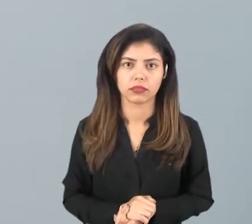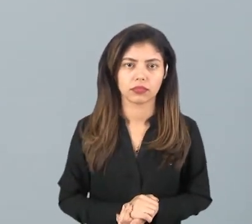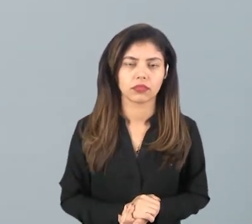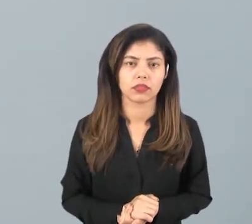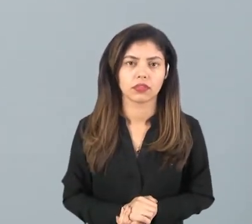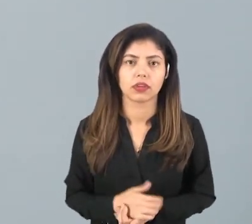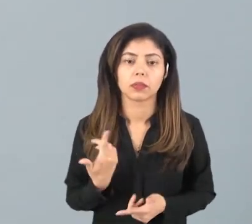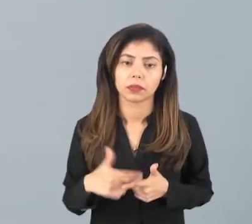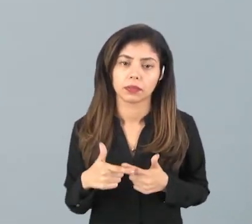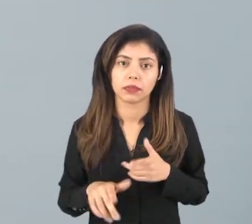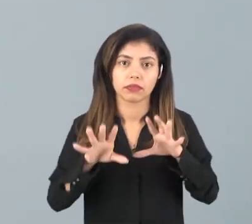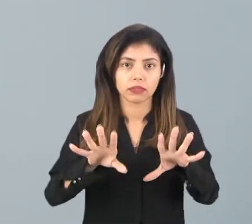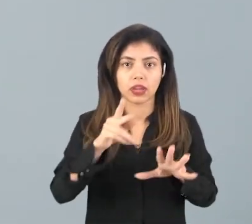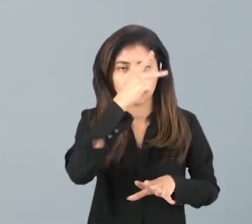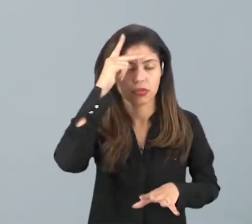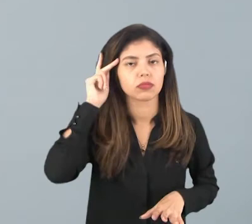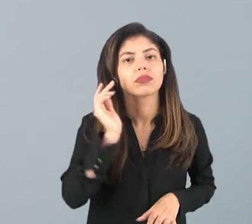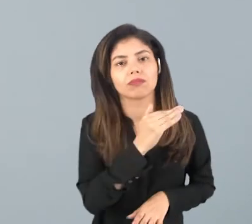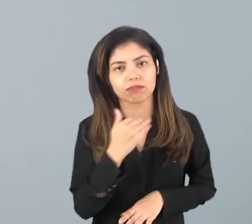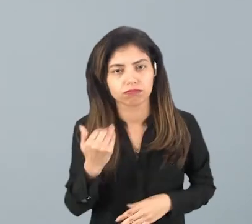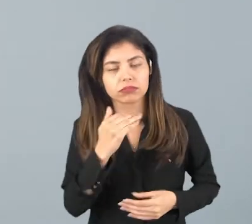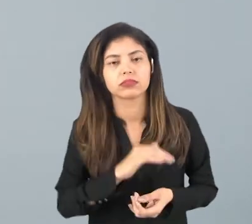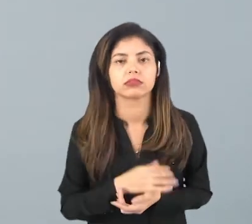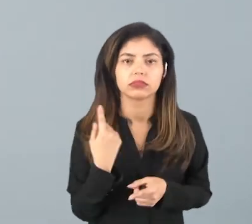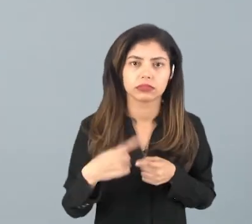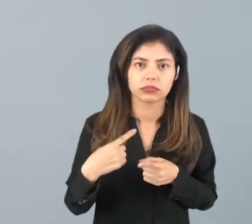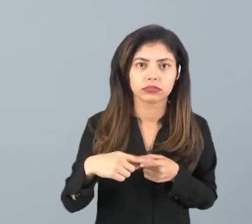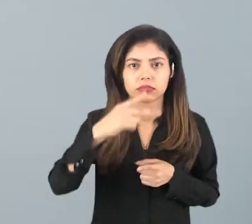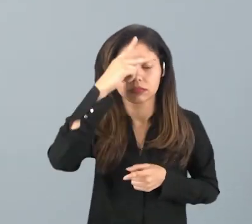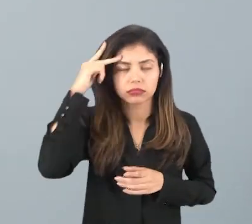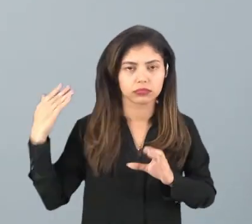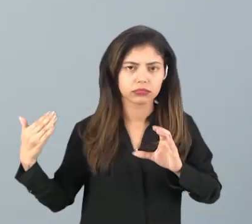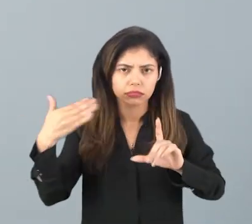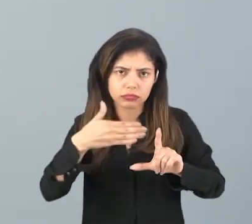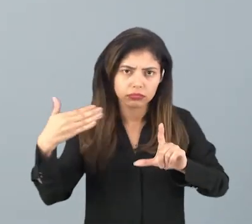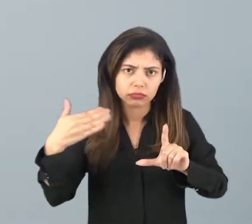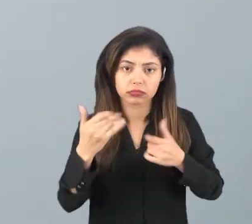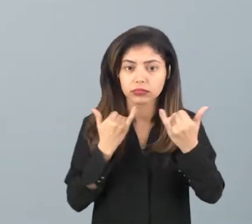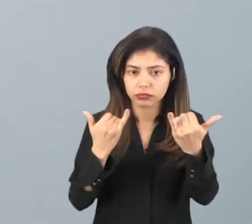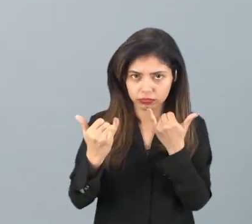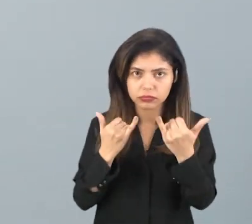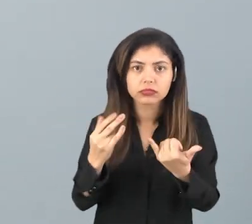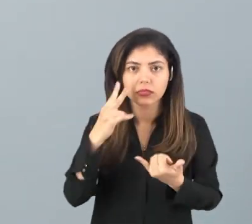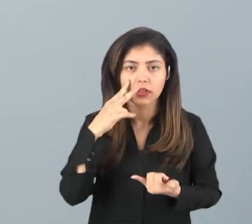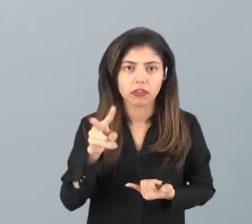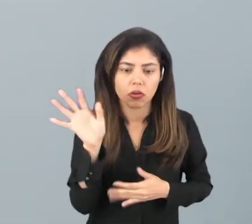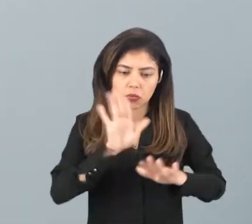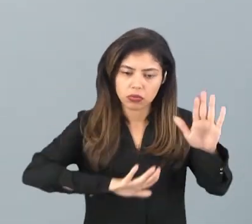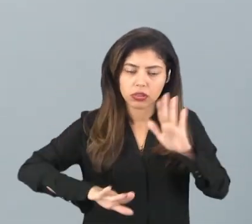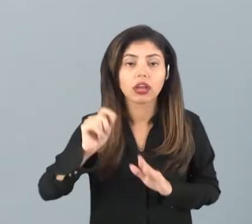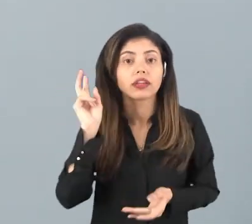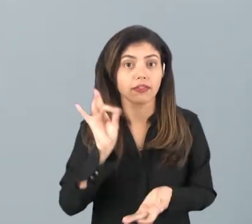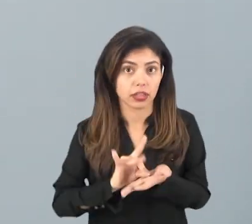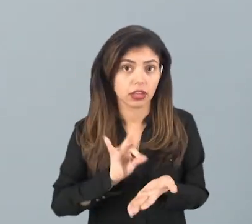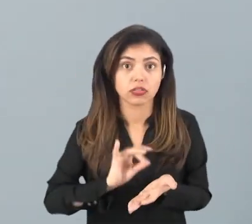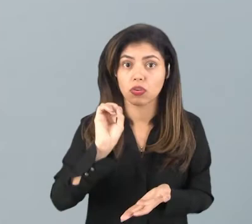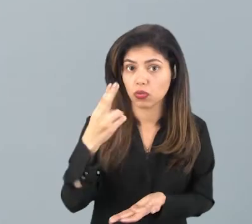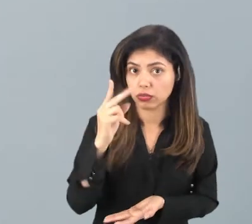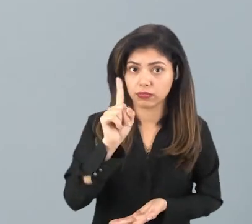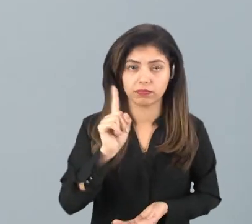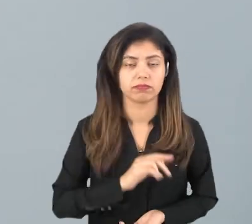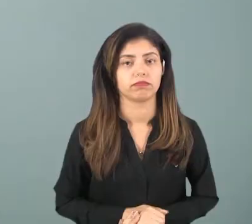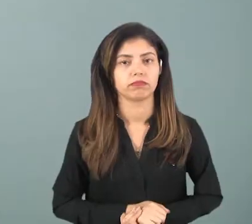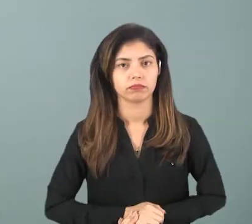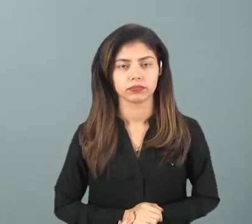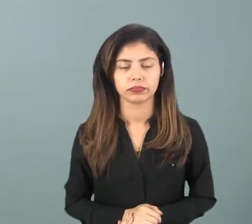consequência disso foi levar uma pessoa à morte, porque as pessoas tiveram acesso a essa informação e não tiveram cuidado de verificar se era verdadeiro ou